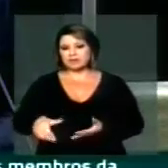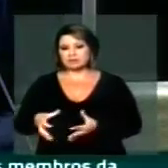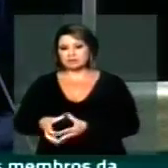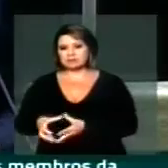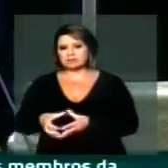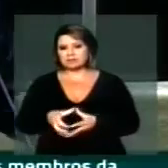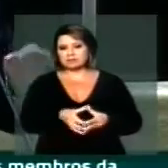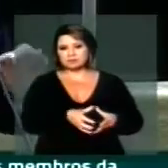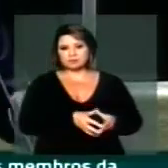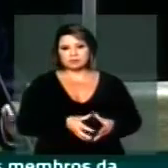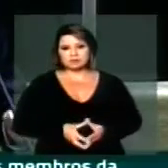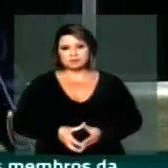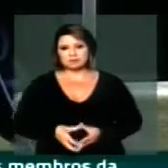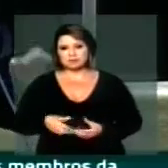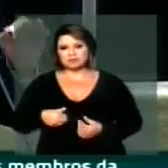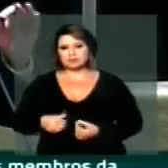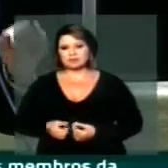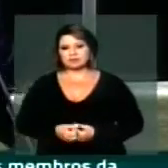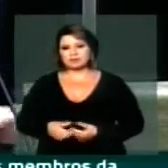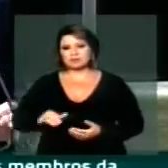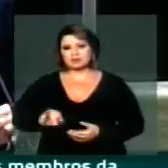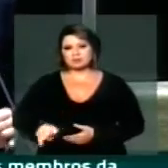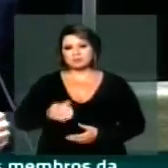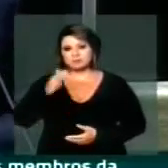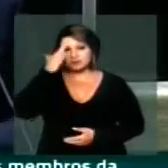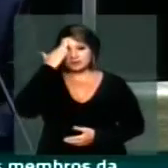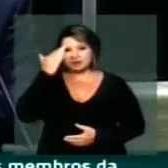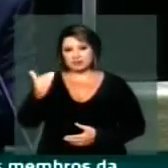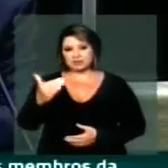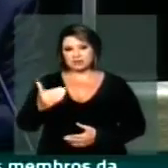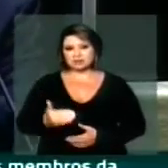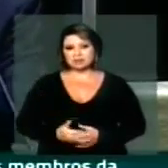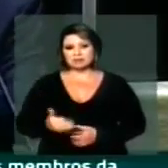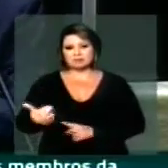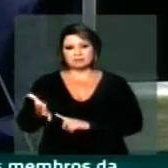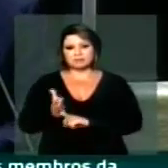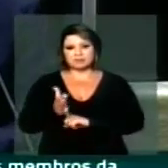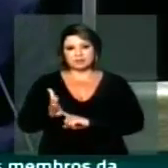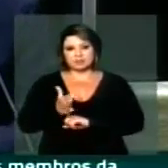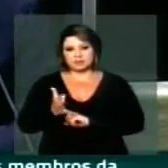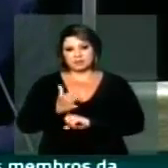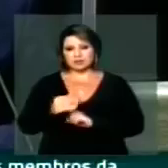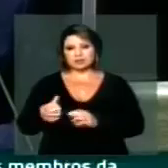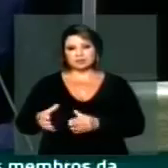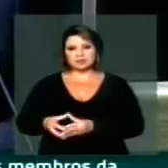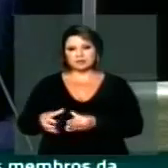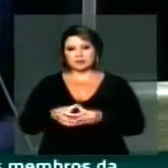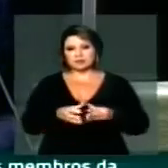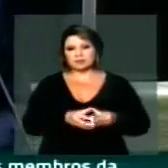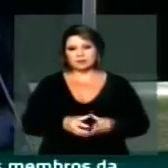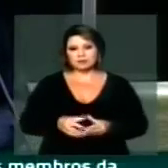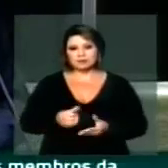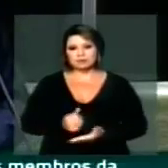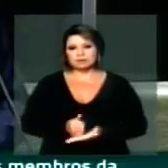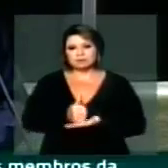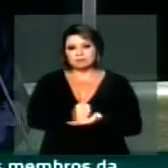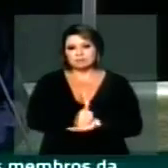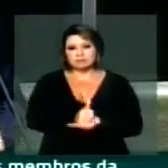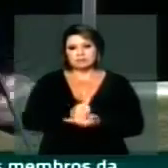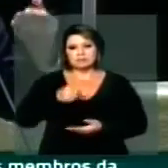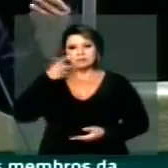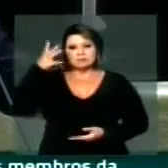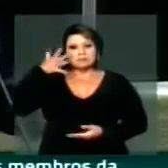partidos. Aproveito para agradecer a ajuda pessoal, o apoio